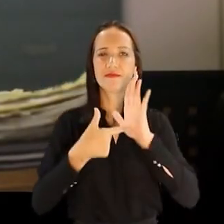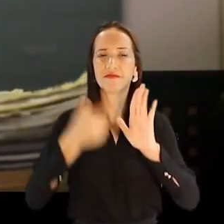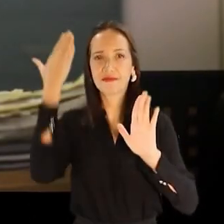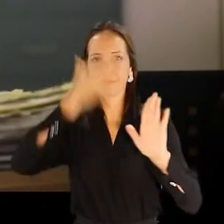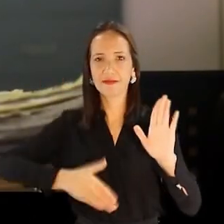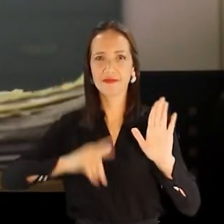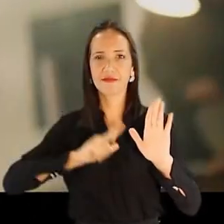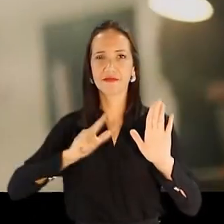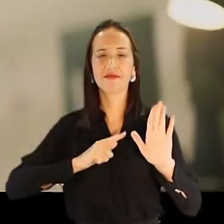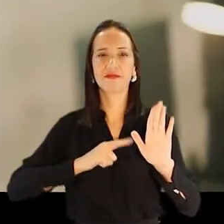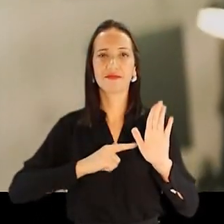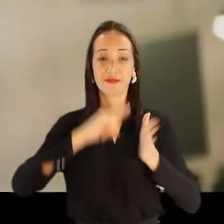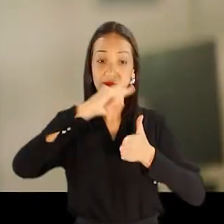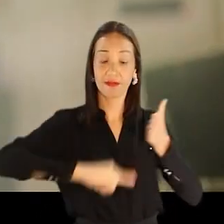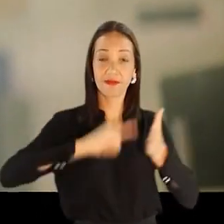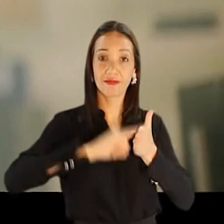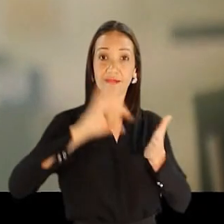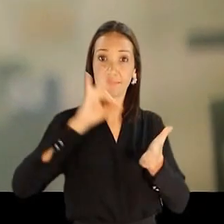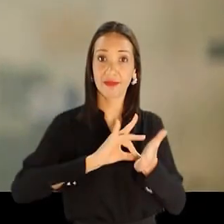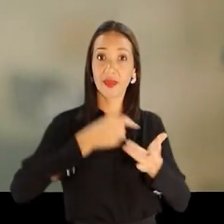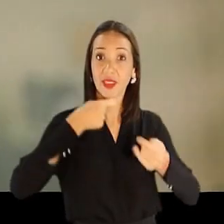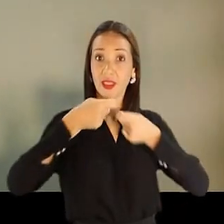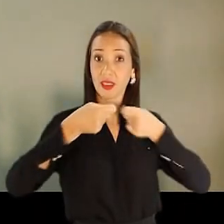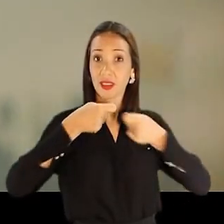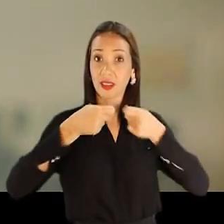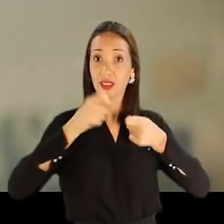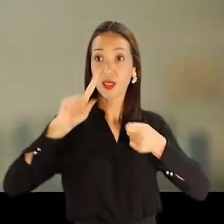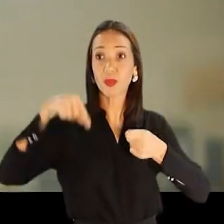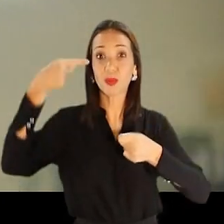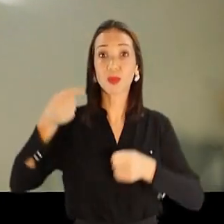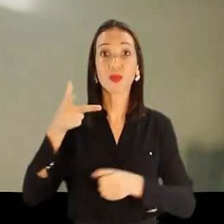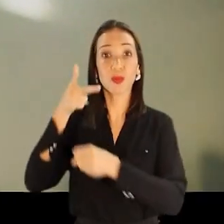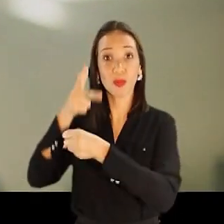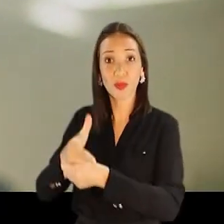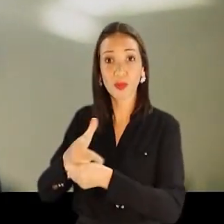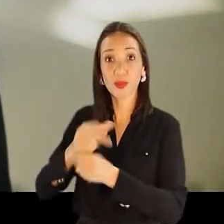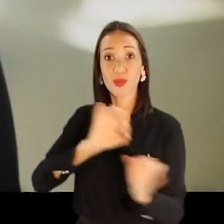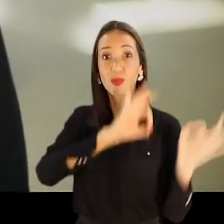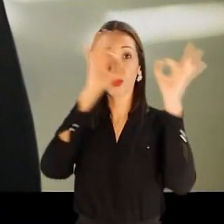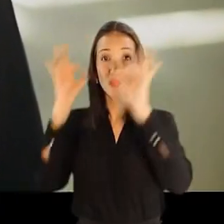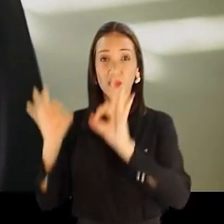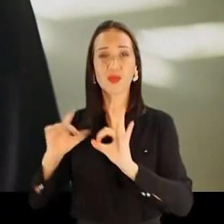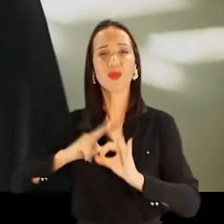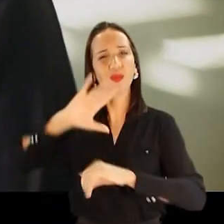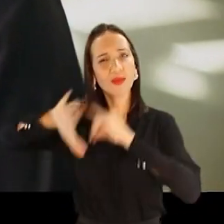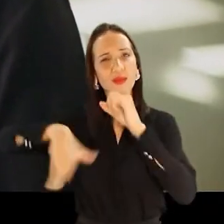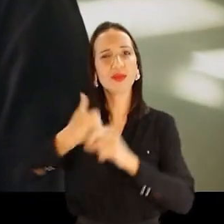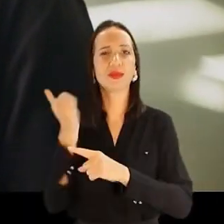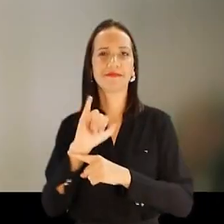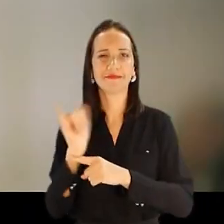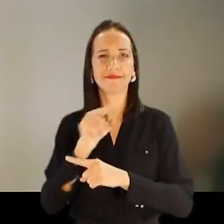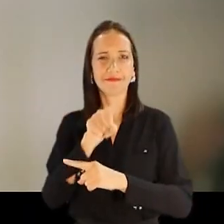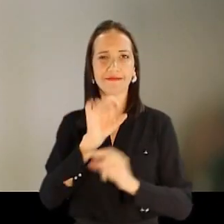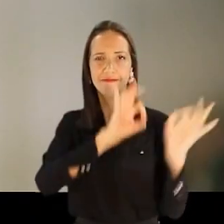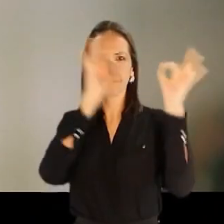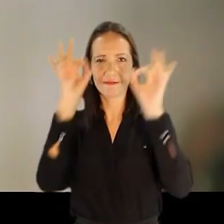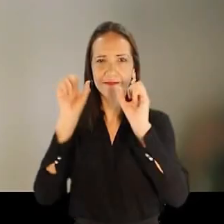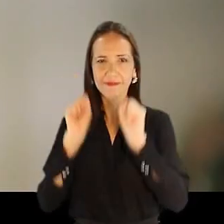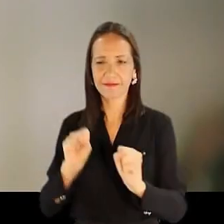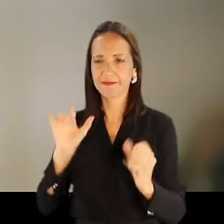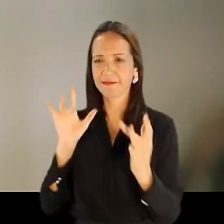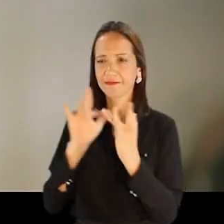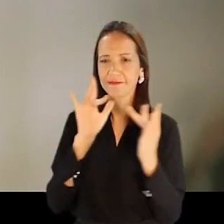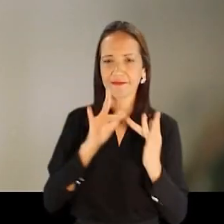aqui está comprovado com documentos oficiais e reportagens. No próximo capítulo desta série, que também está no YouTube, você vai